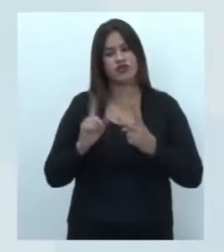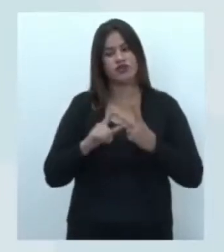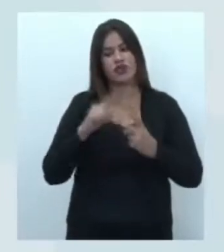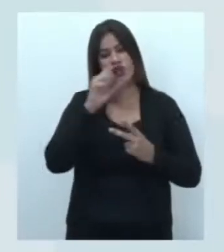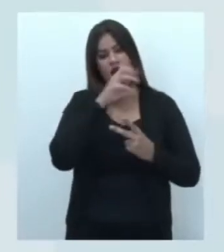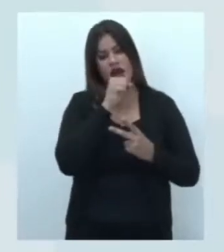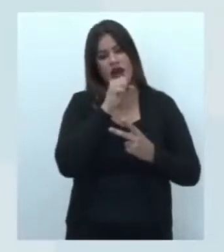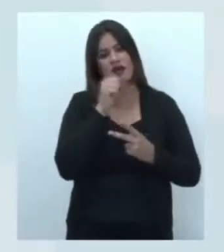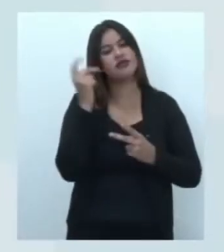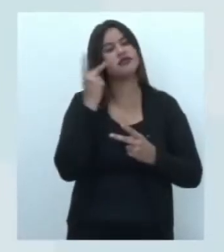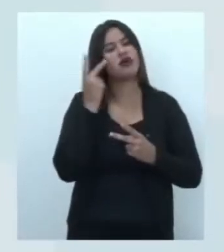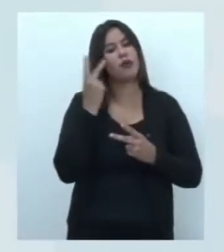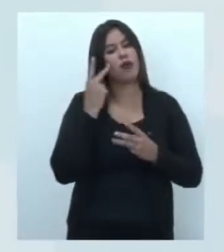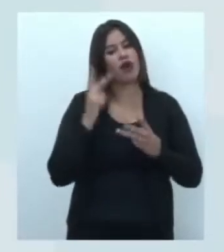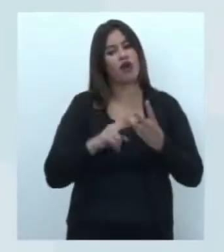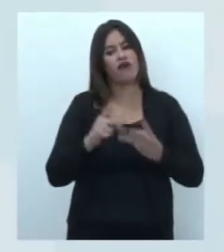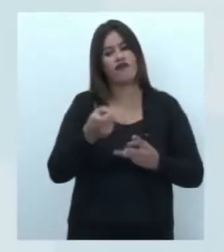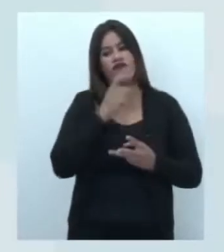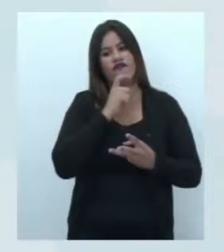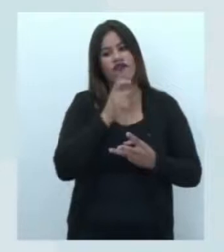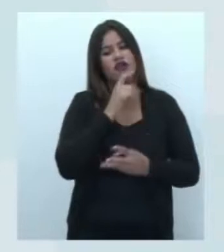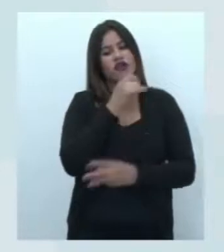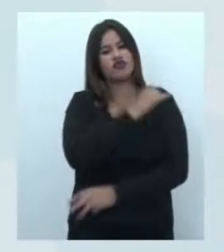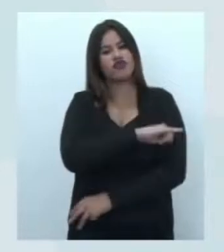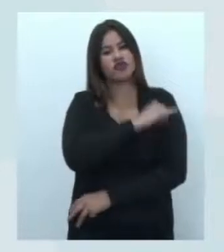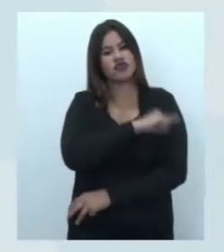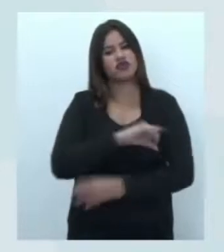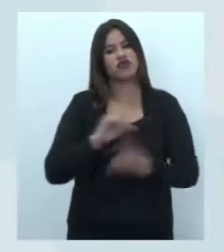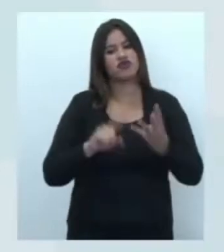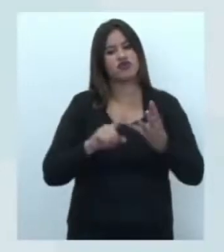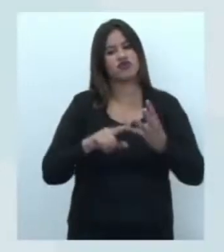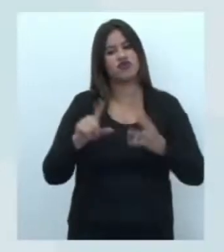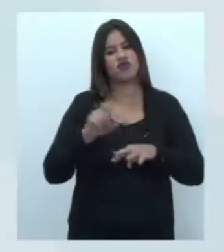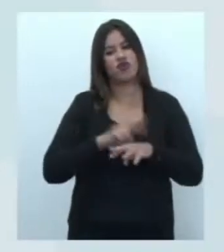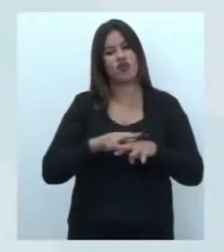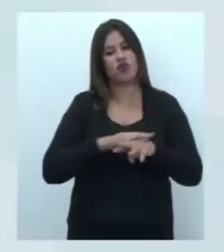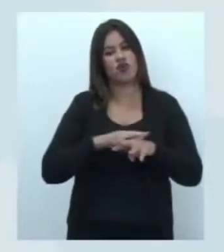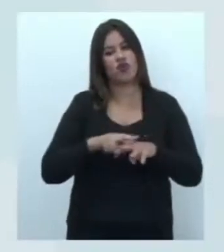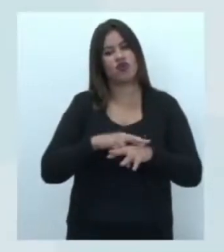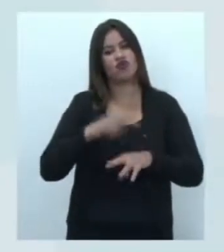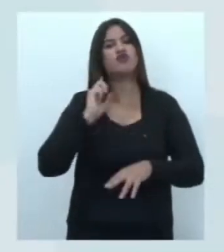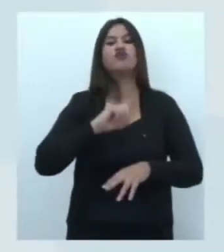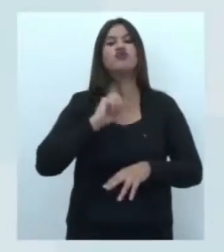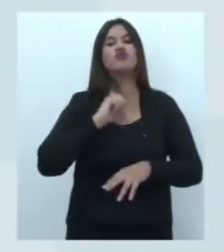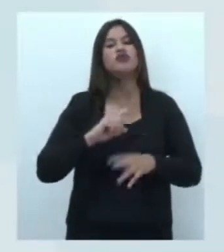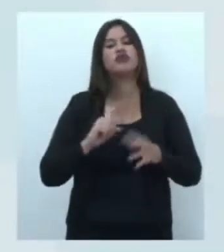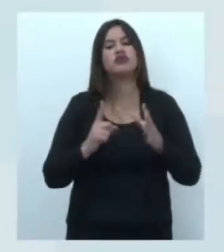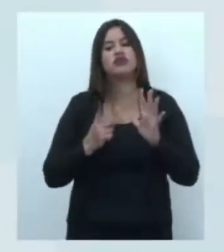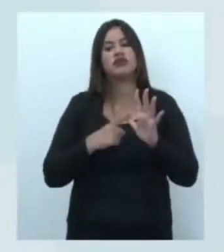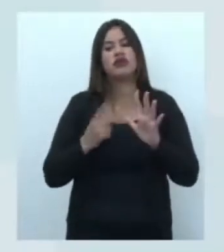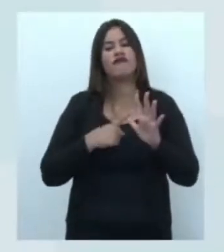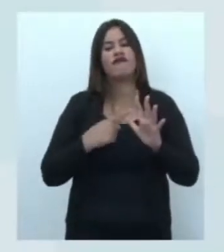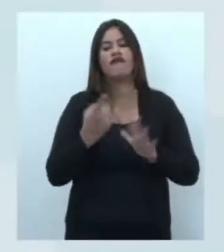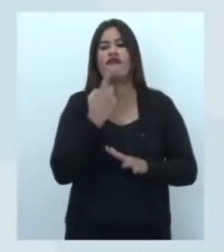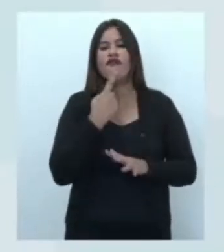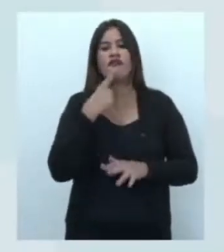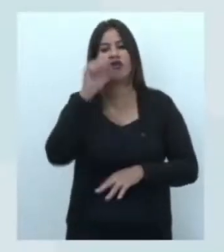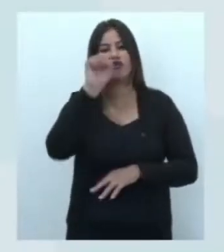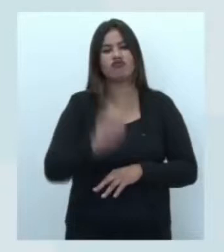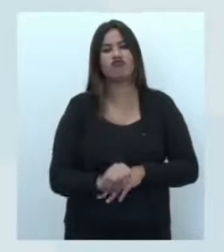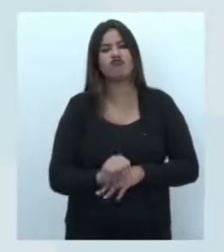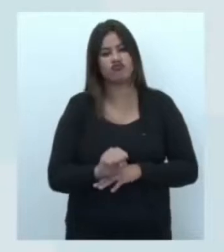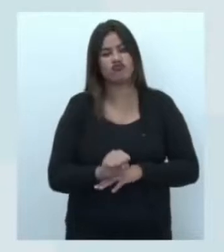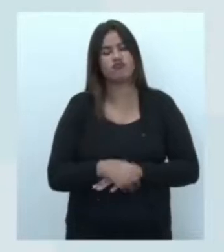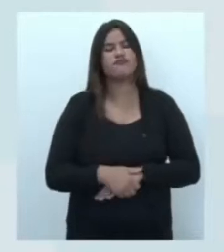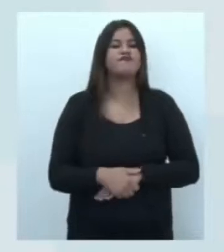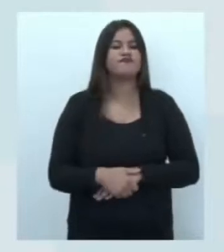Paulo, o estado de São Paulo, verde o Rio de Janeiro, né, no roxo Minas Gerais e na cor vermelha o Rio Grande do Sul. O